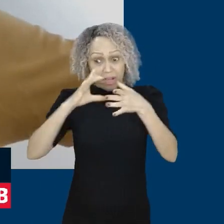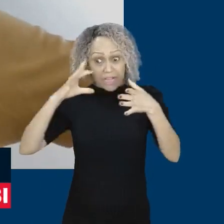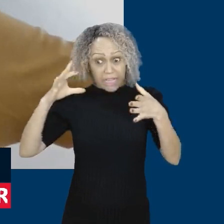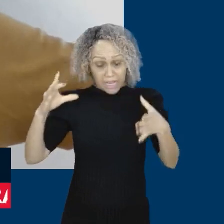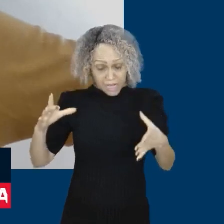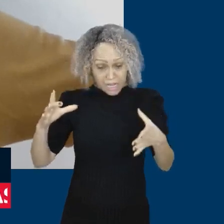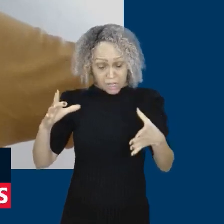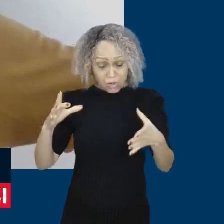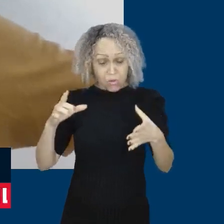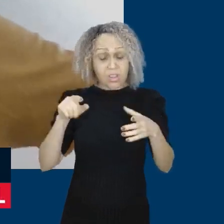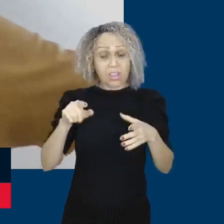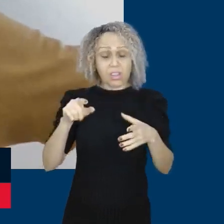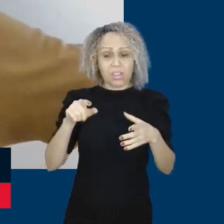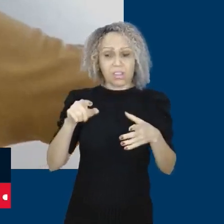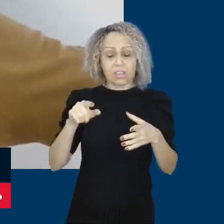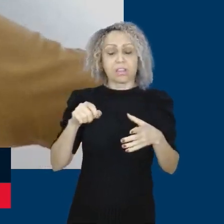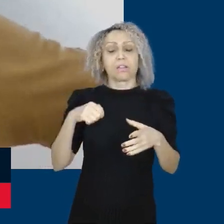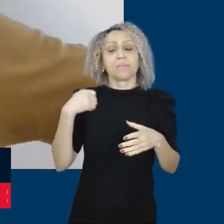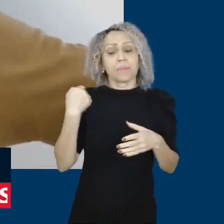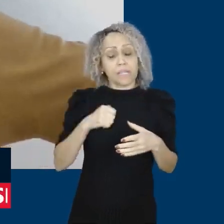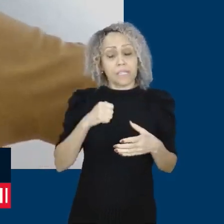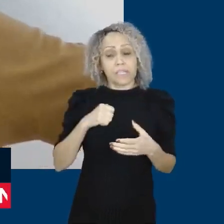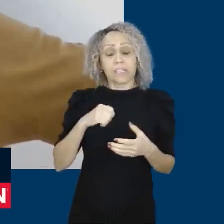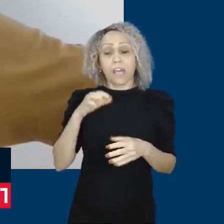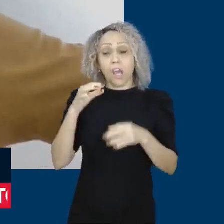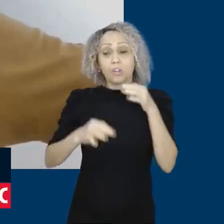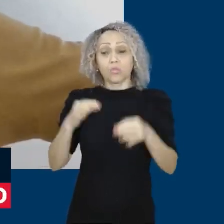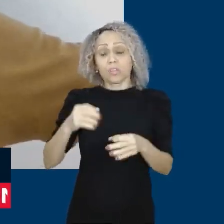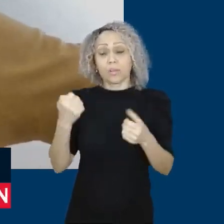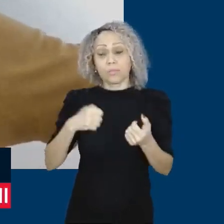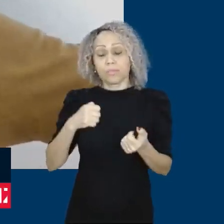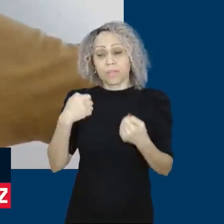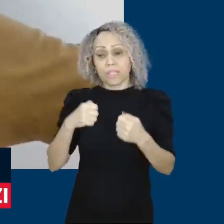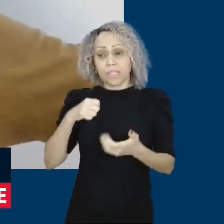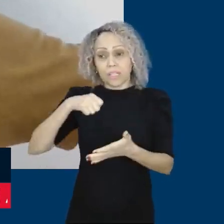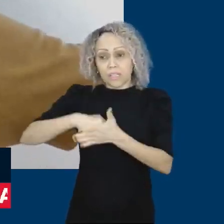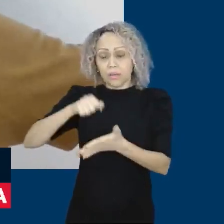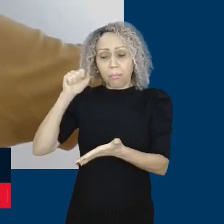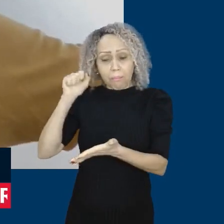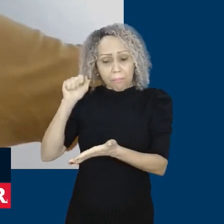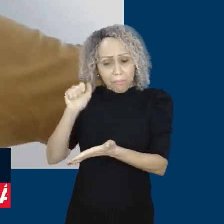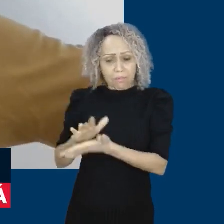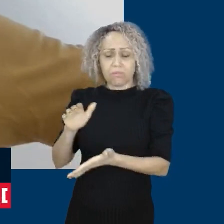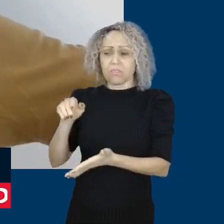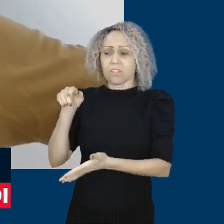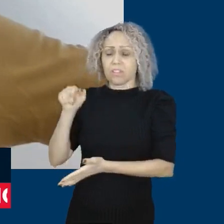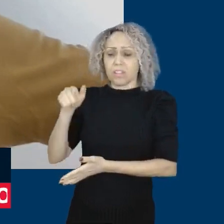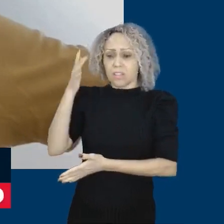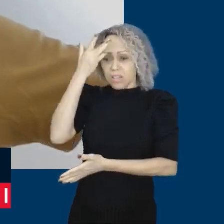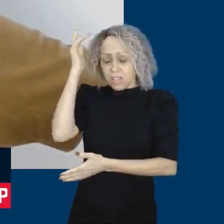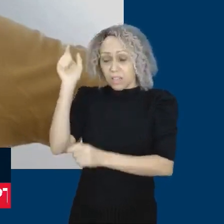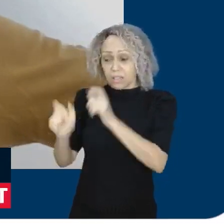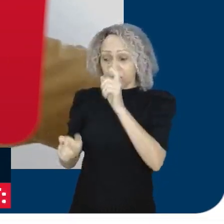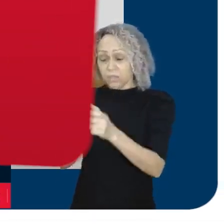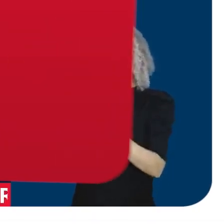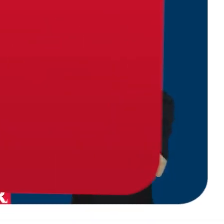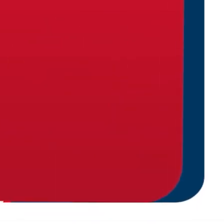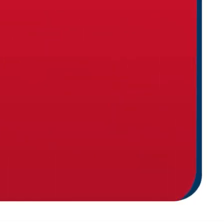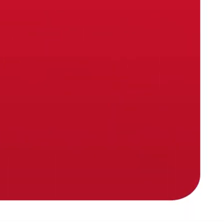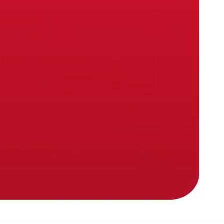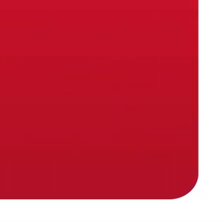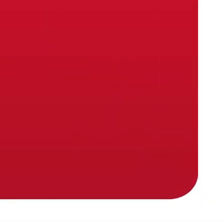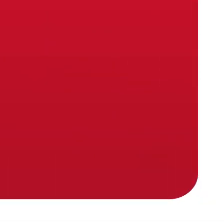aprofundar a investigação e punir pela lei em defesa do Estado Democrático de Direito todos aqueles que queiram dar um golpe.